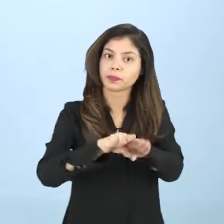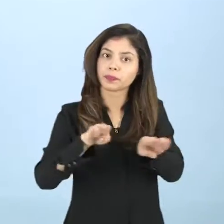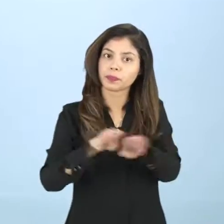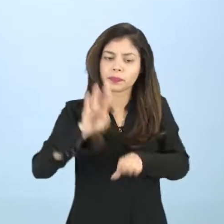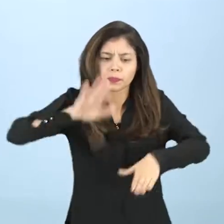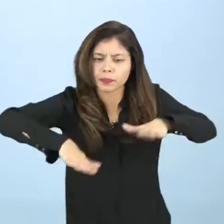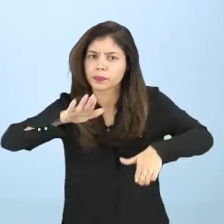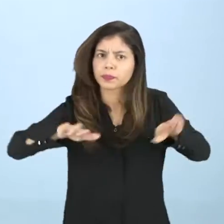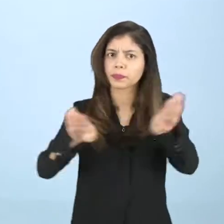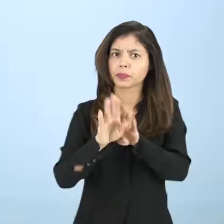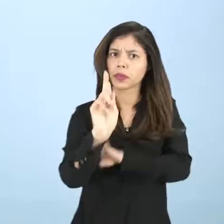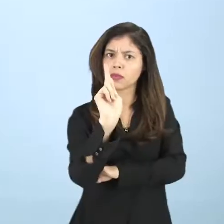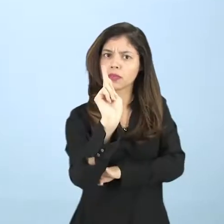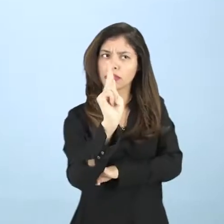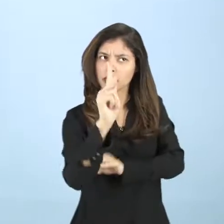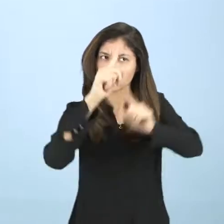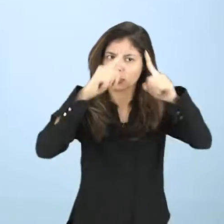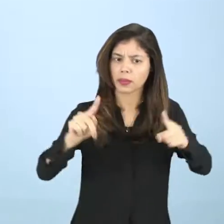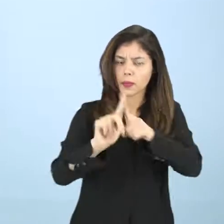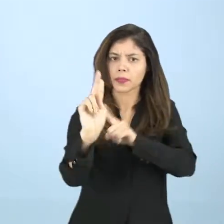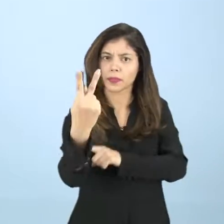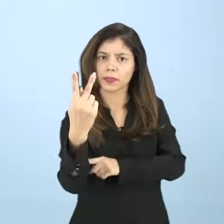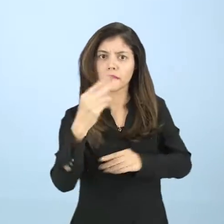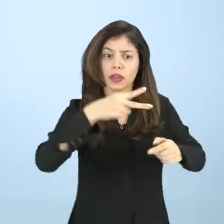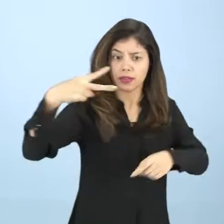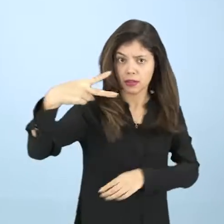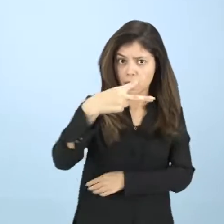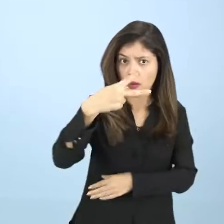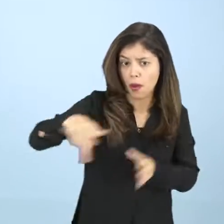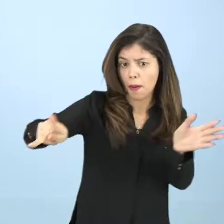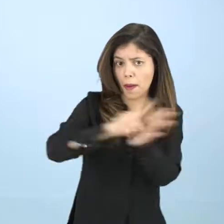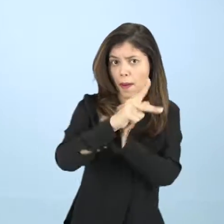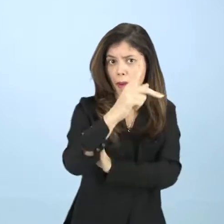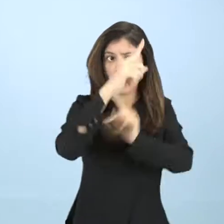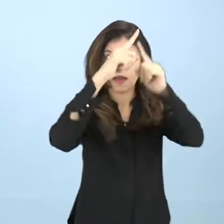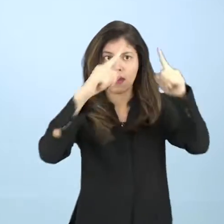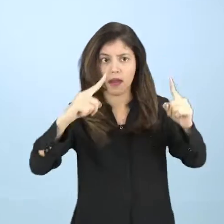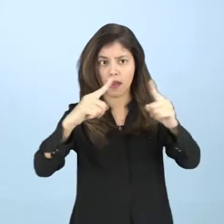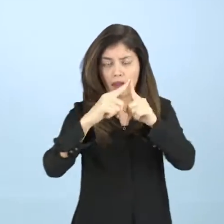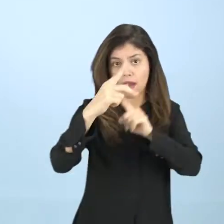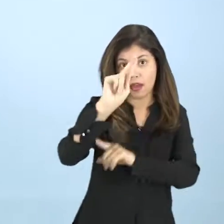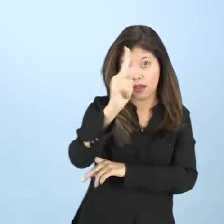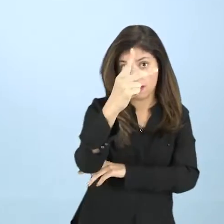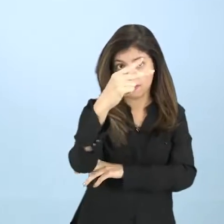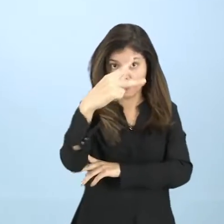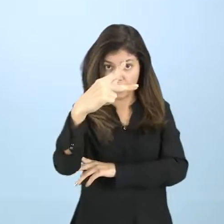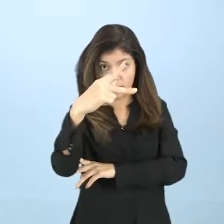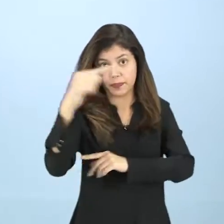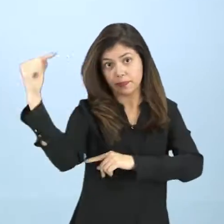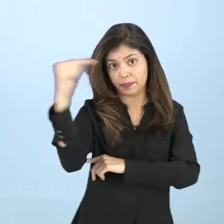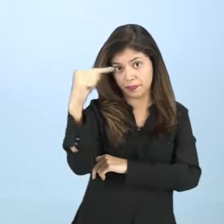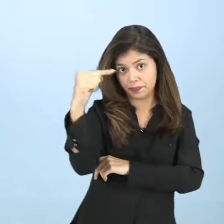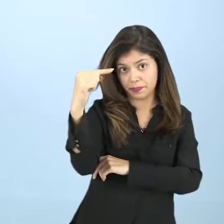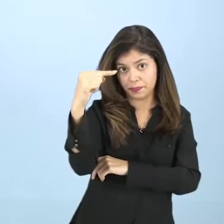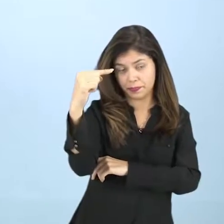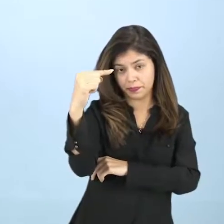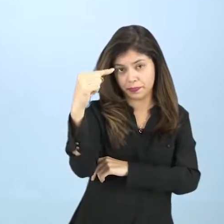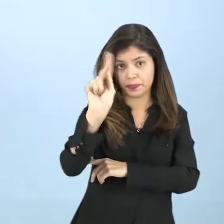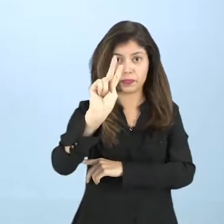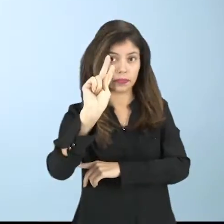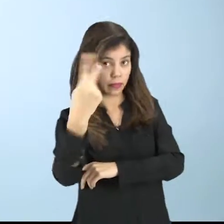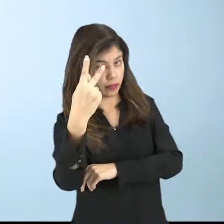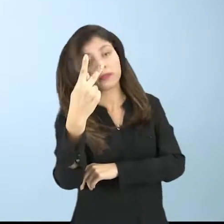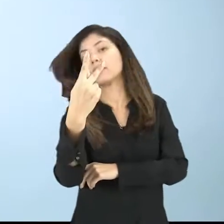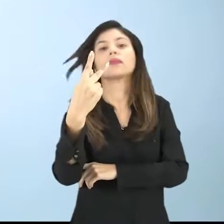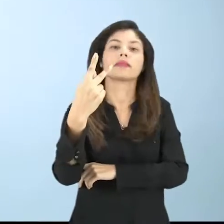variação de entalpia, que é o ΔH, é igual à entalpia dos produtos, que nós chamamos de HP, menos a entalpia dos